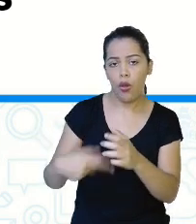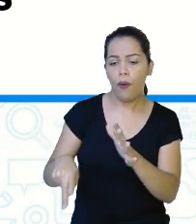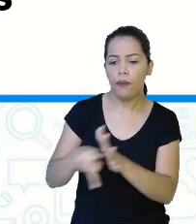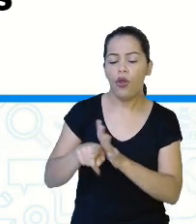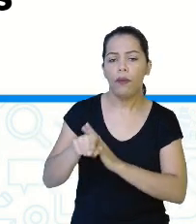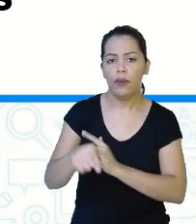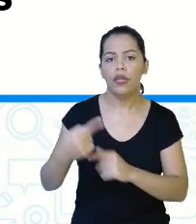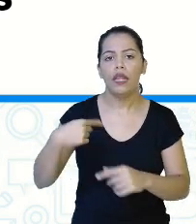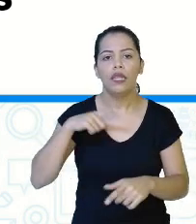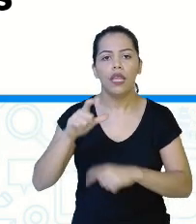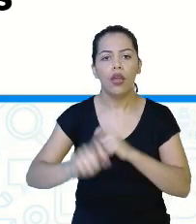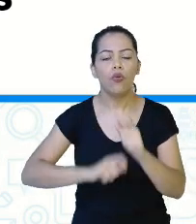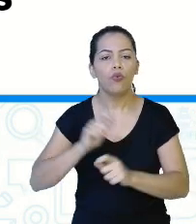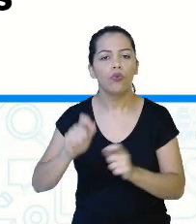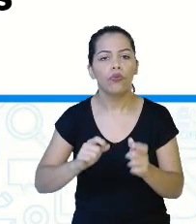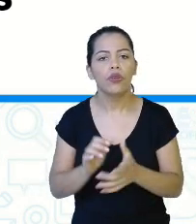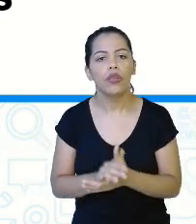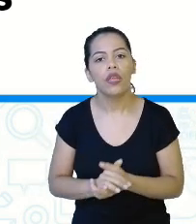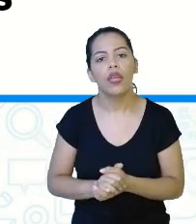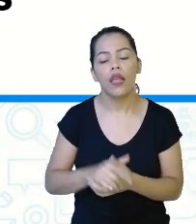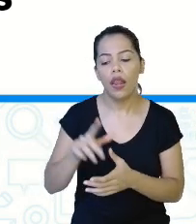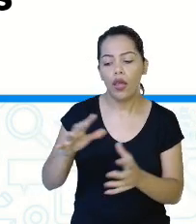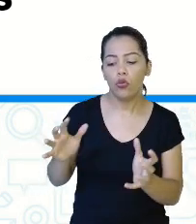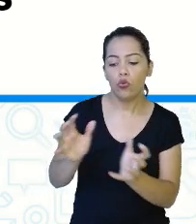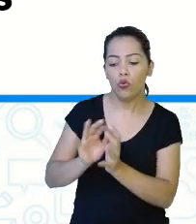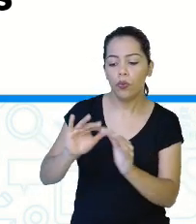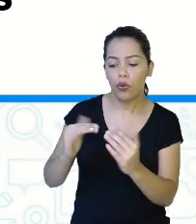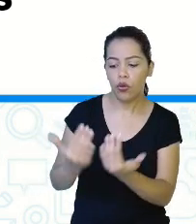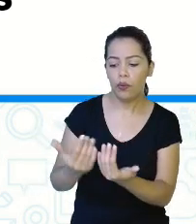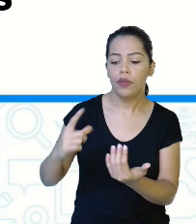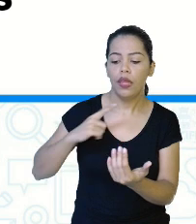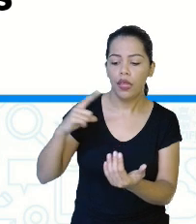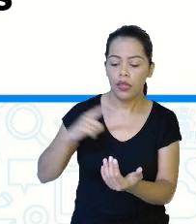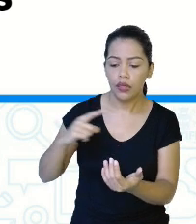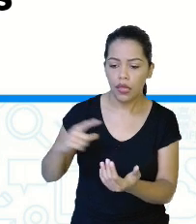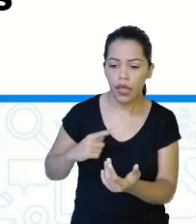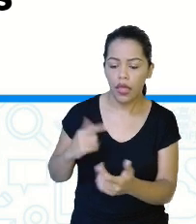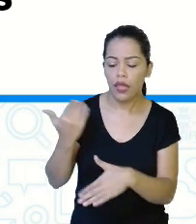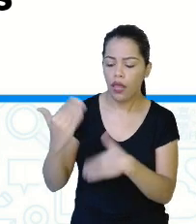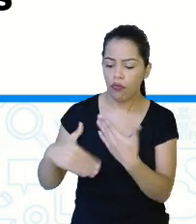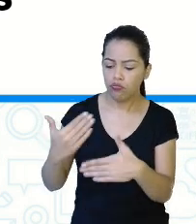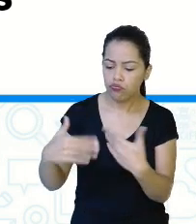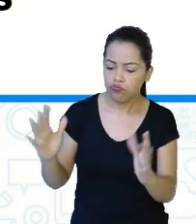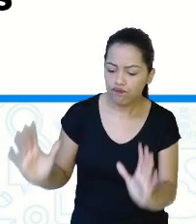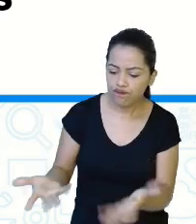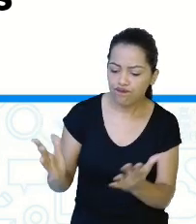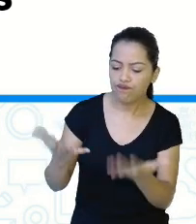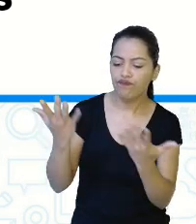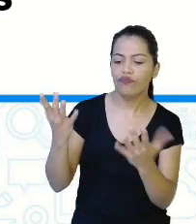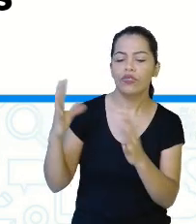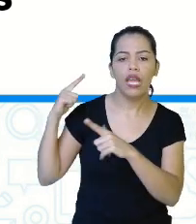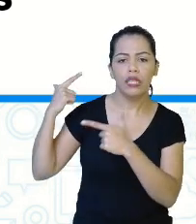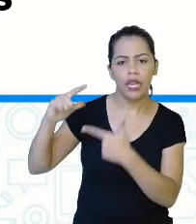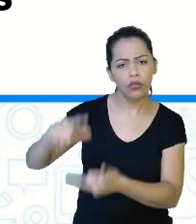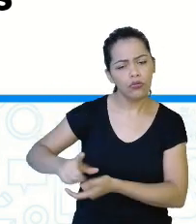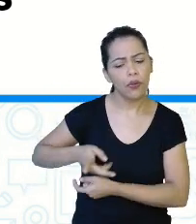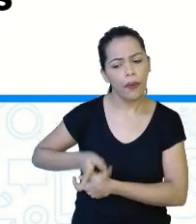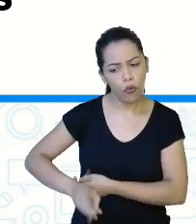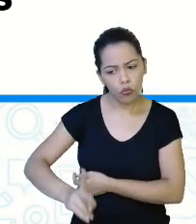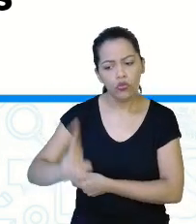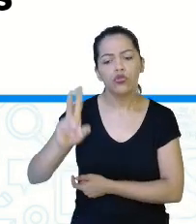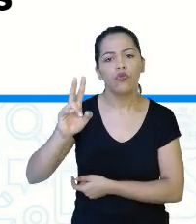Então, lá nas terras quilombolas, nas comunidades quilombolas, há o cultivo das tradições para que isso se perpetue, para que